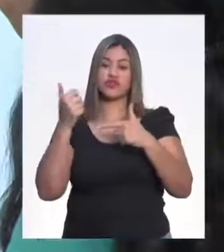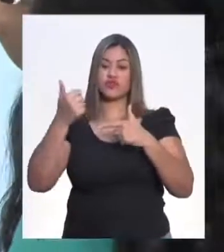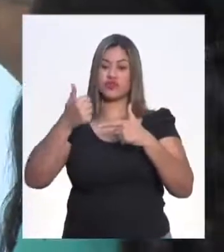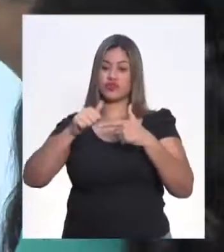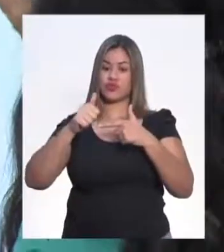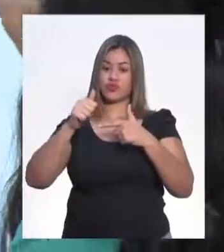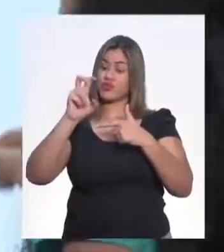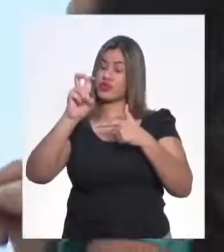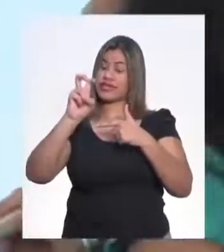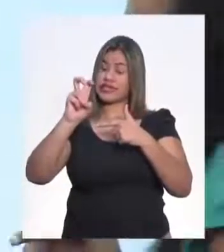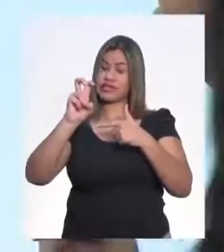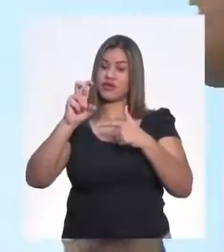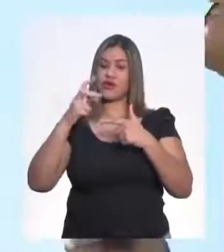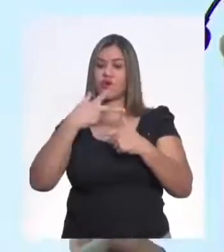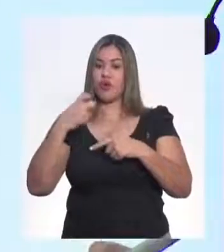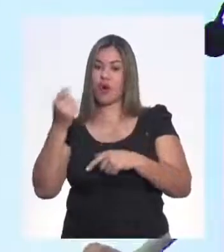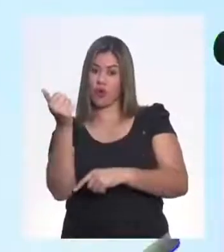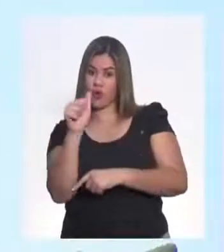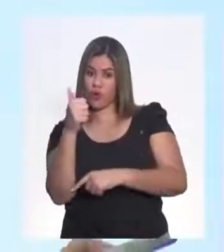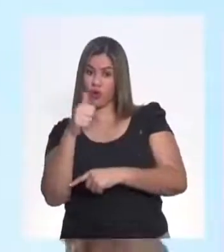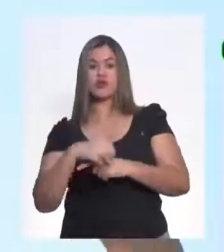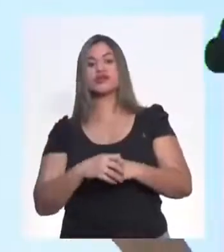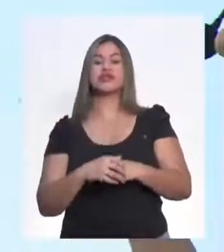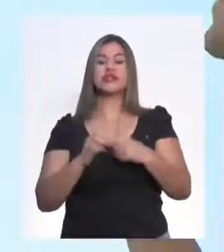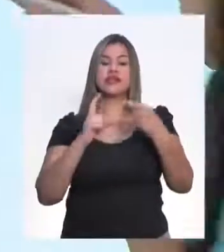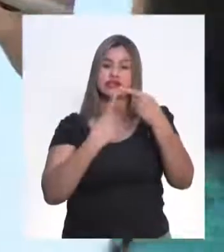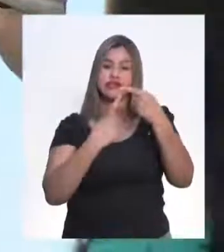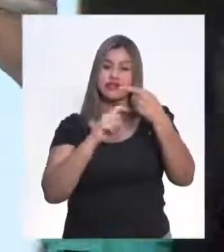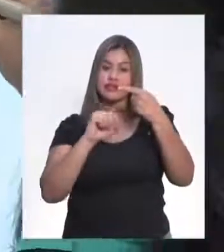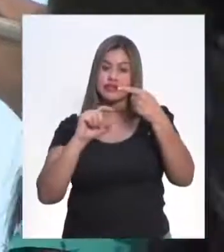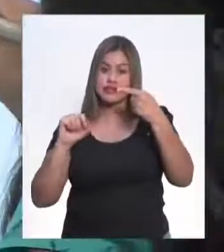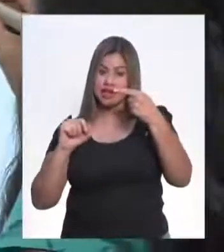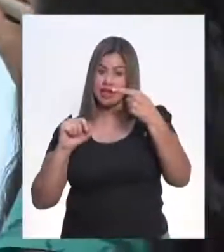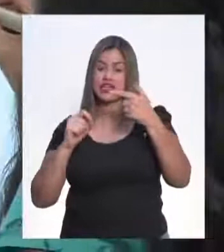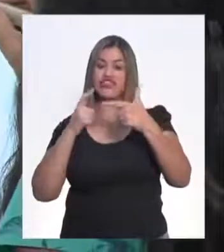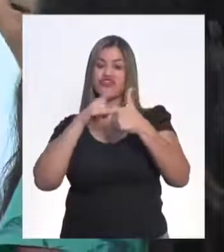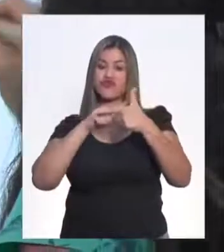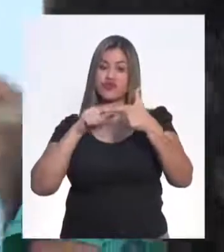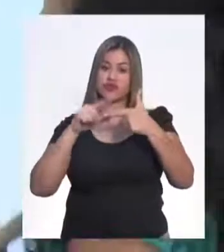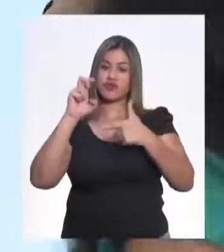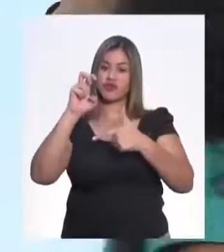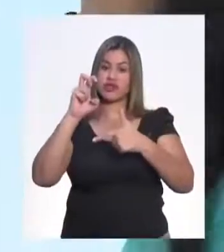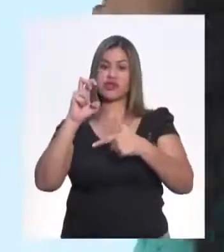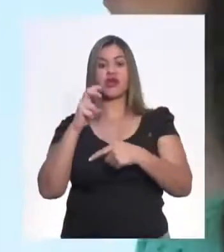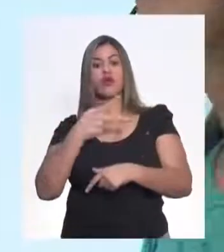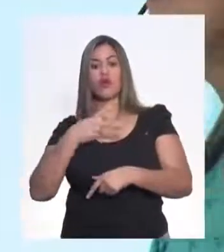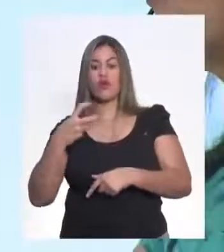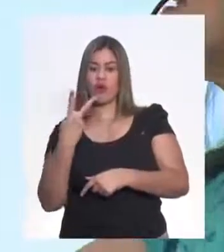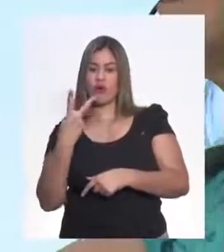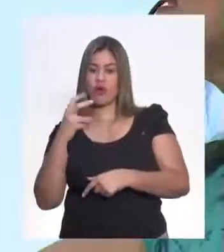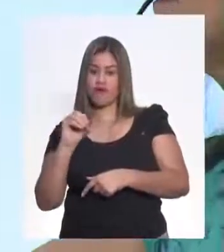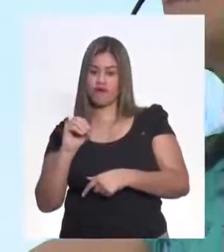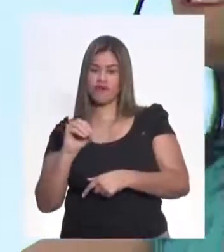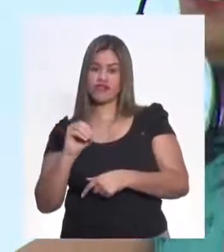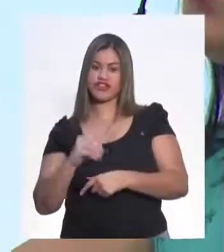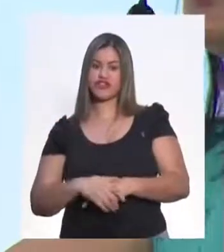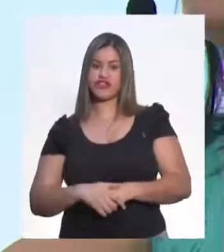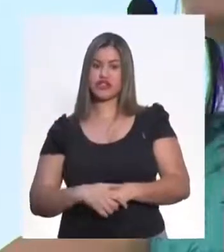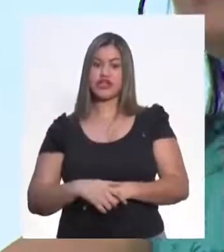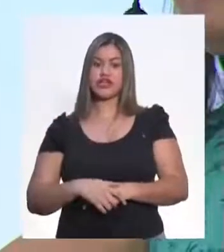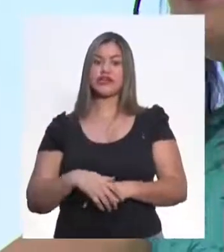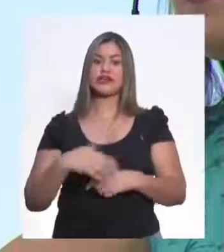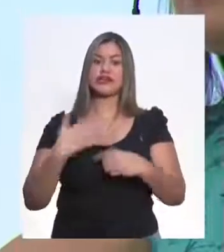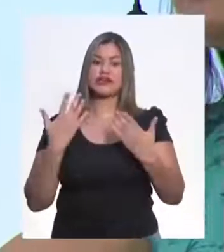11. 100 dividido por 5, 20. Então,